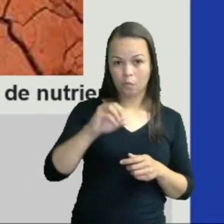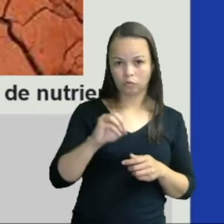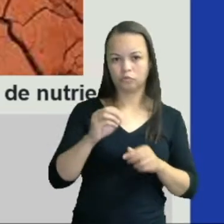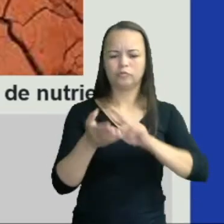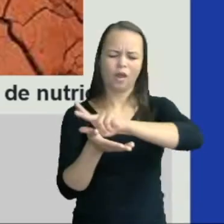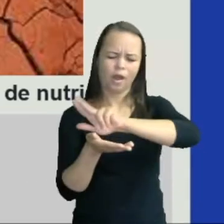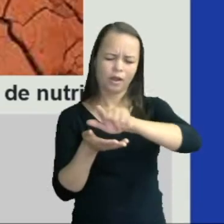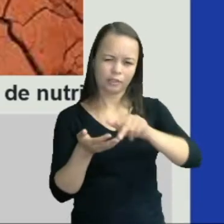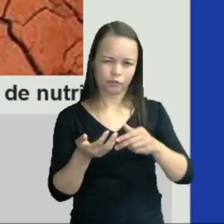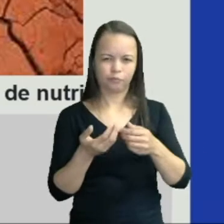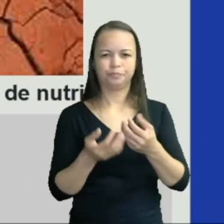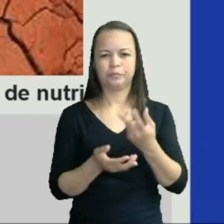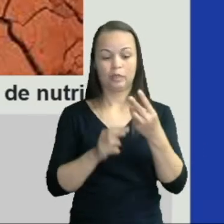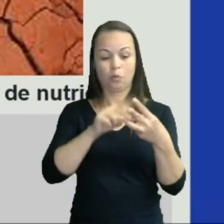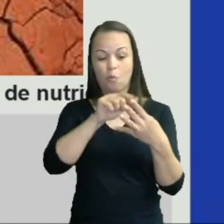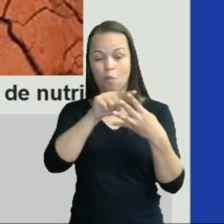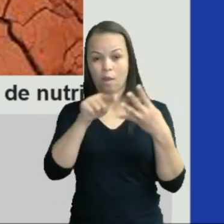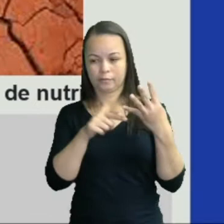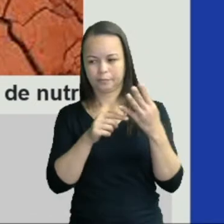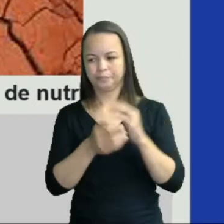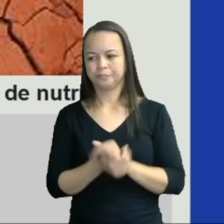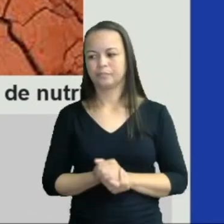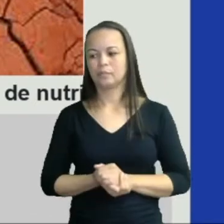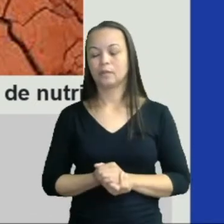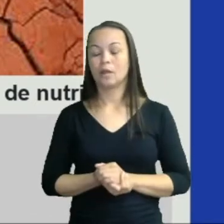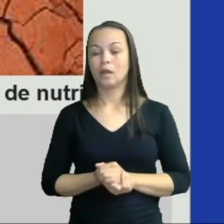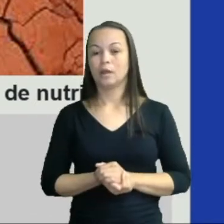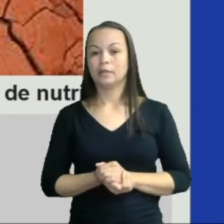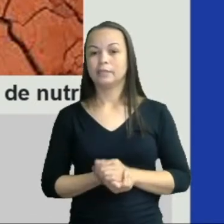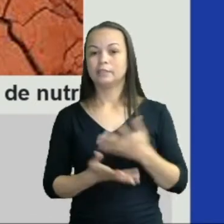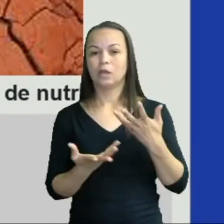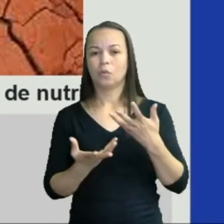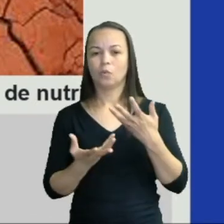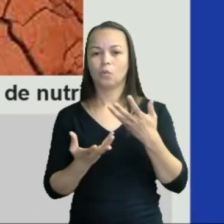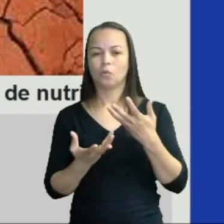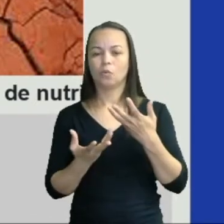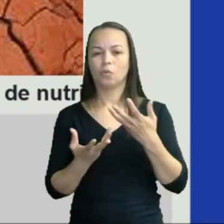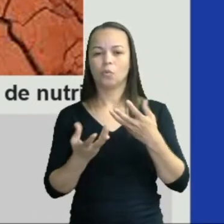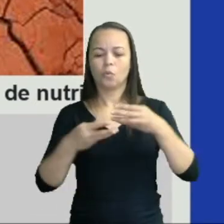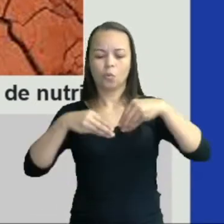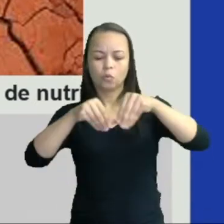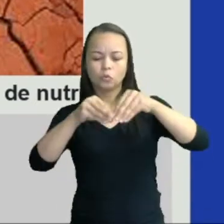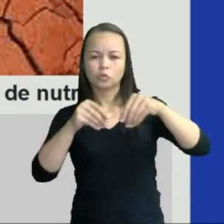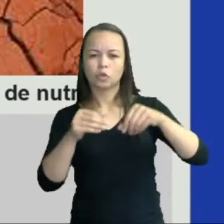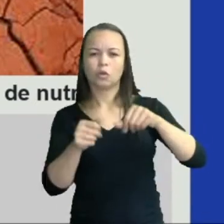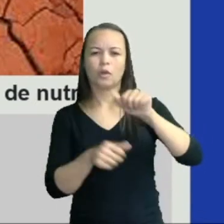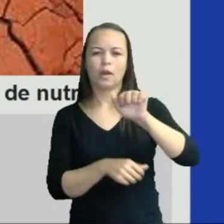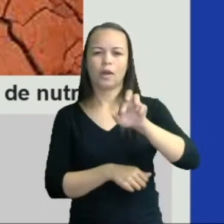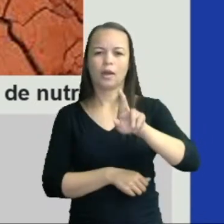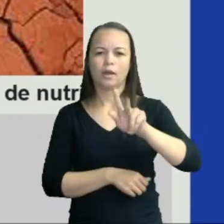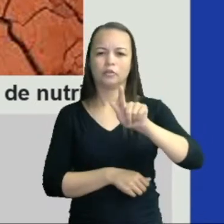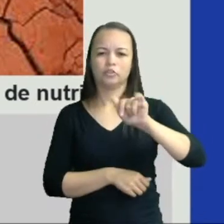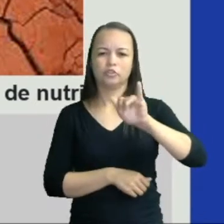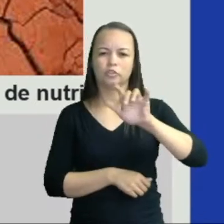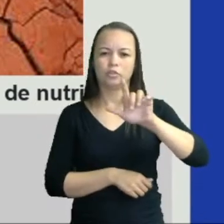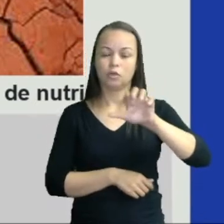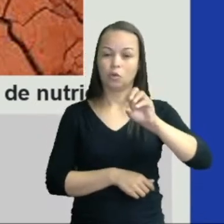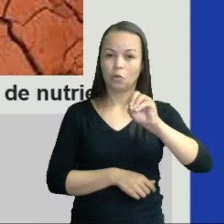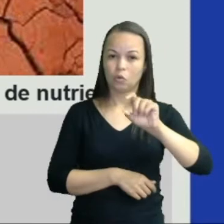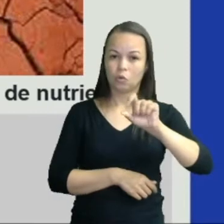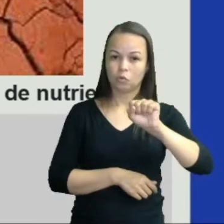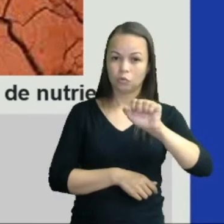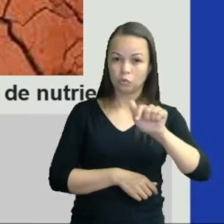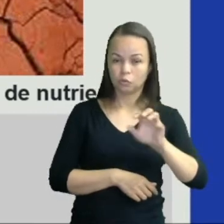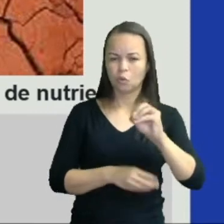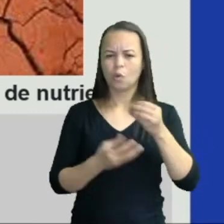lá. O solo argiloso. O solo argiloso, chamado de solo pesado, é uma